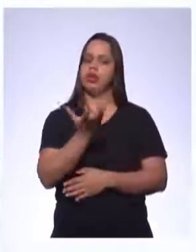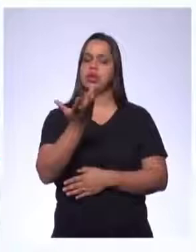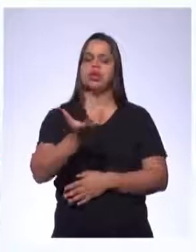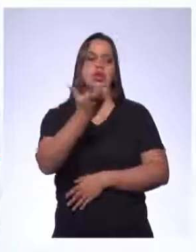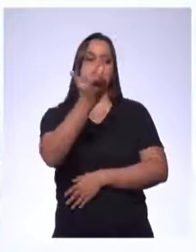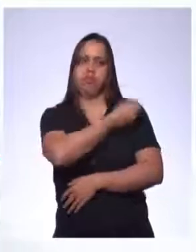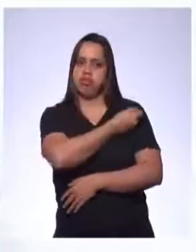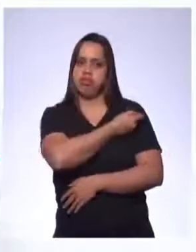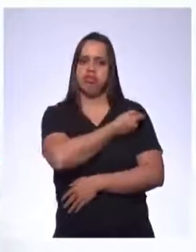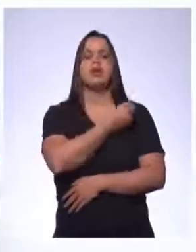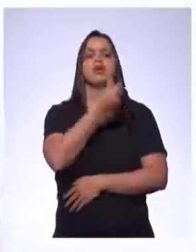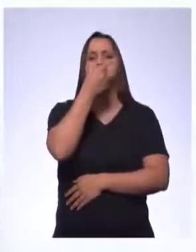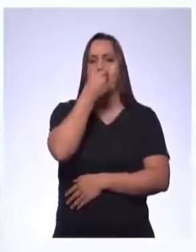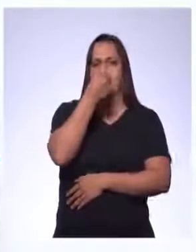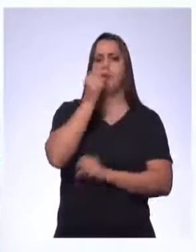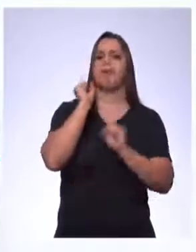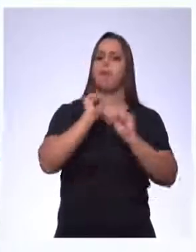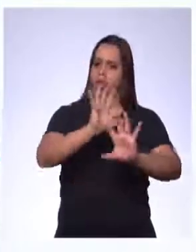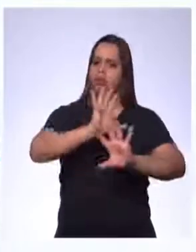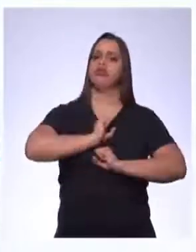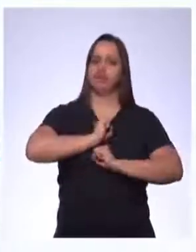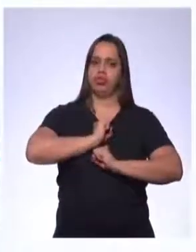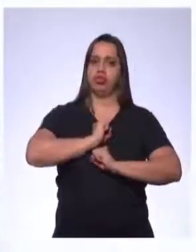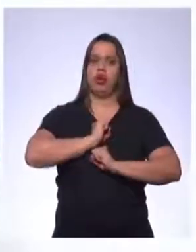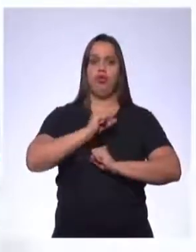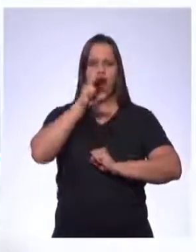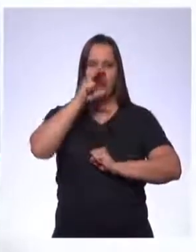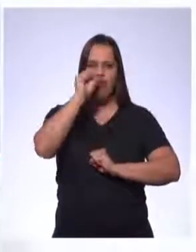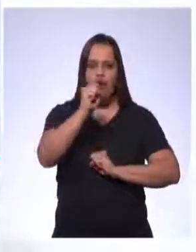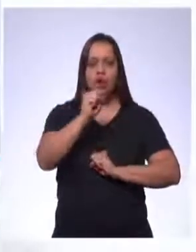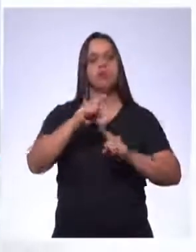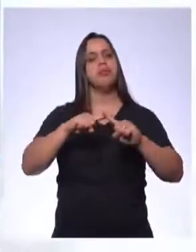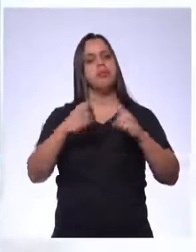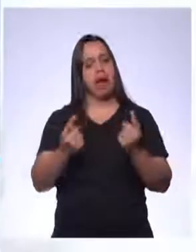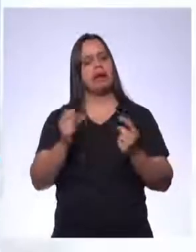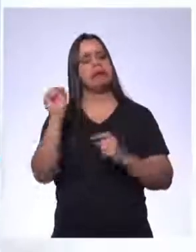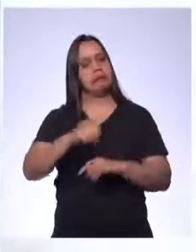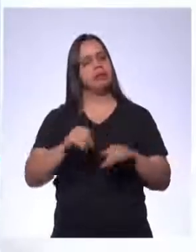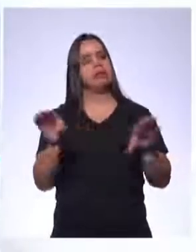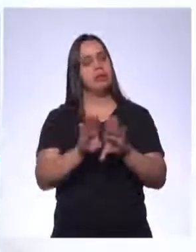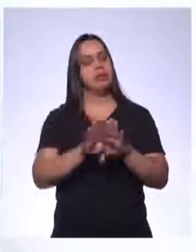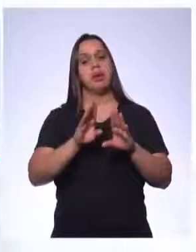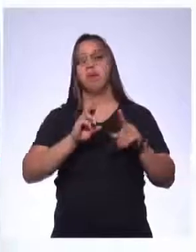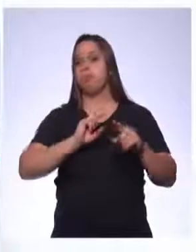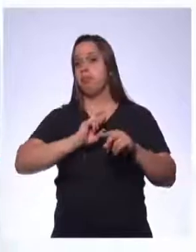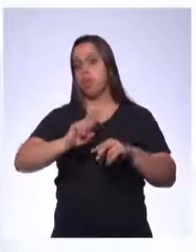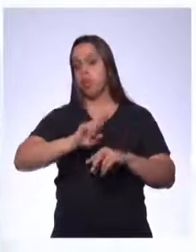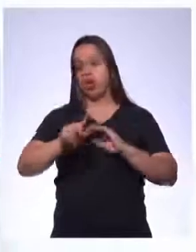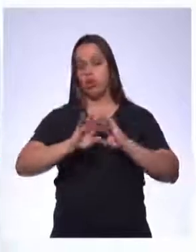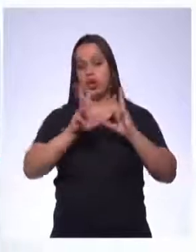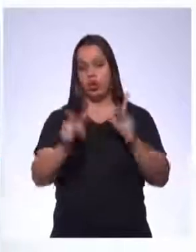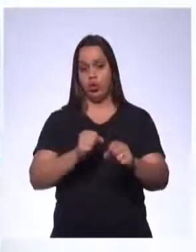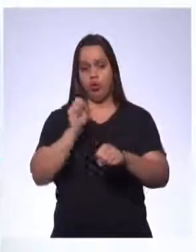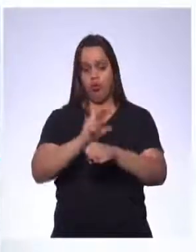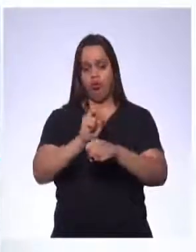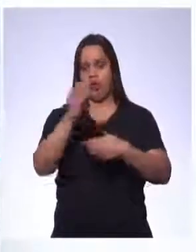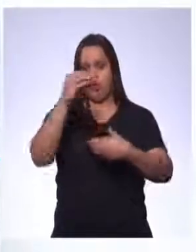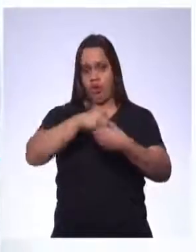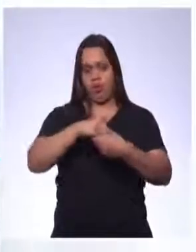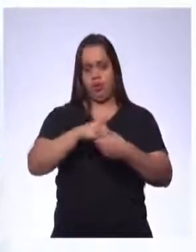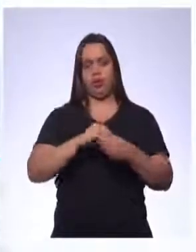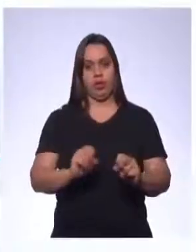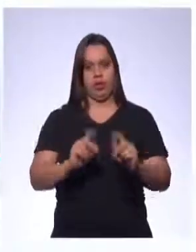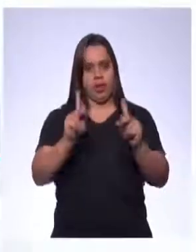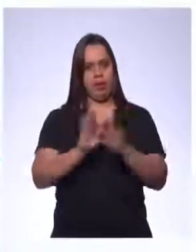gripe não tão pesada, mas posso pegar uma gripe mesmo assim, porque nem todos os vírus ali estão contemplados. Tá bom?